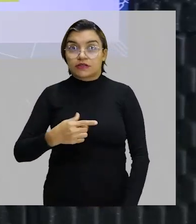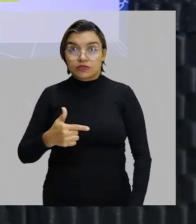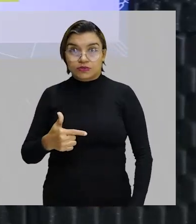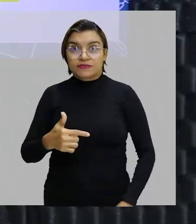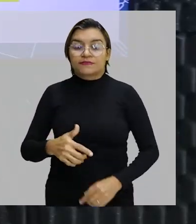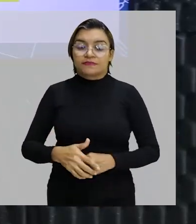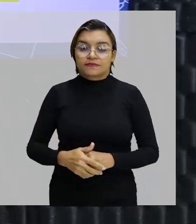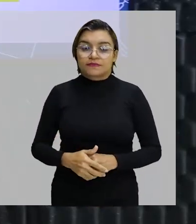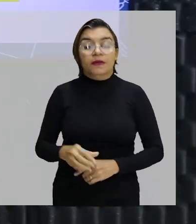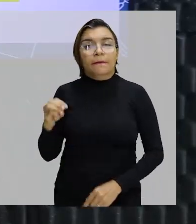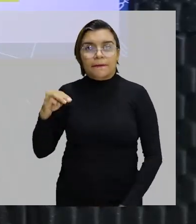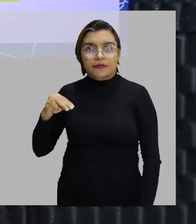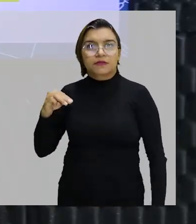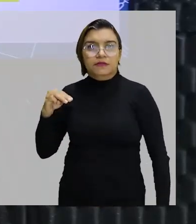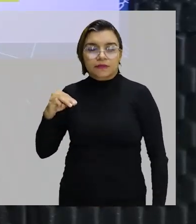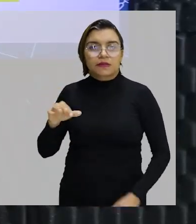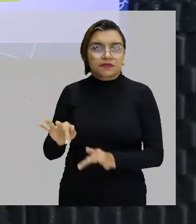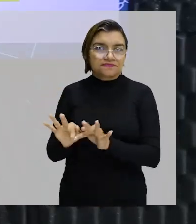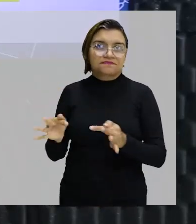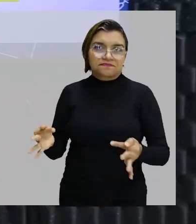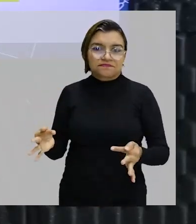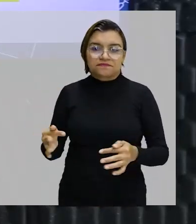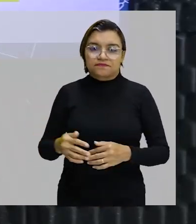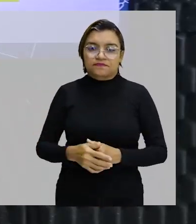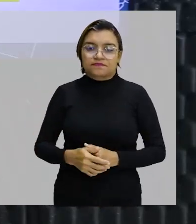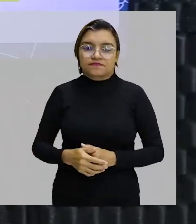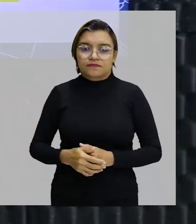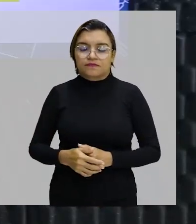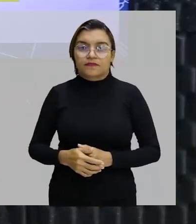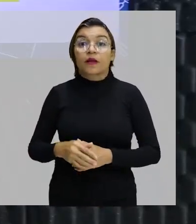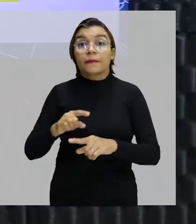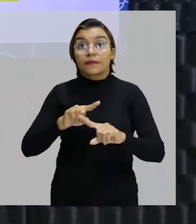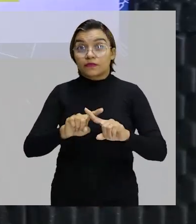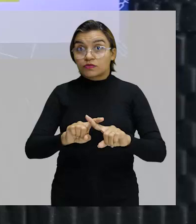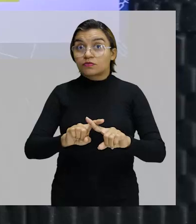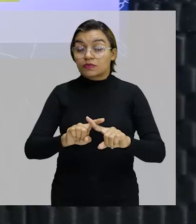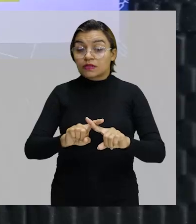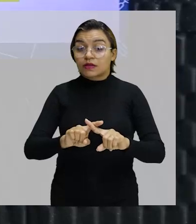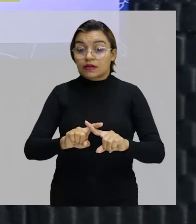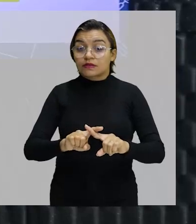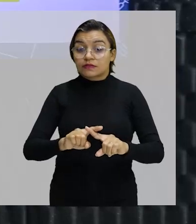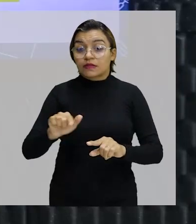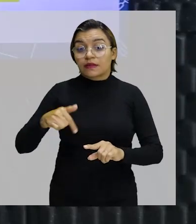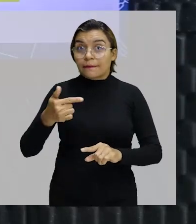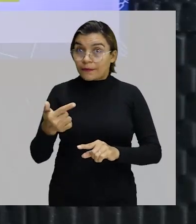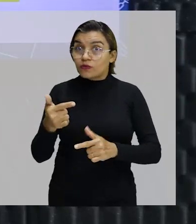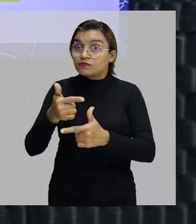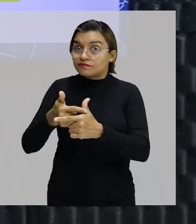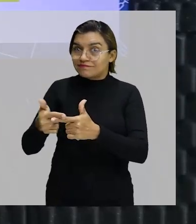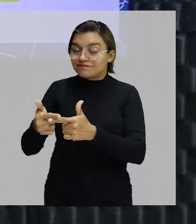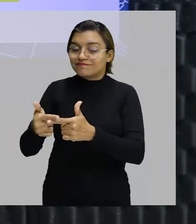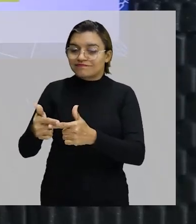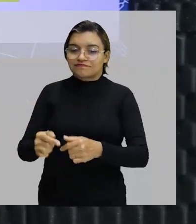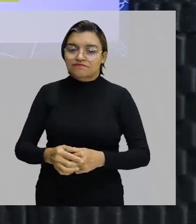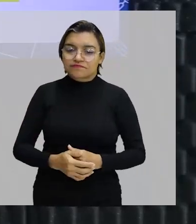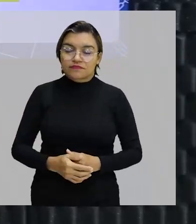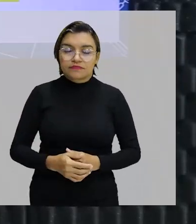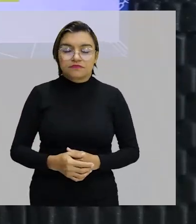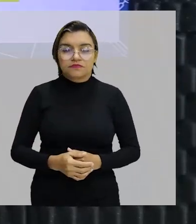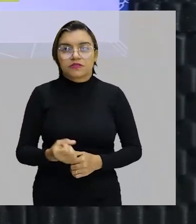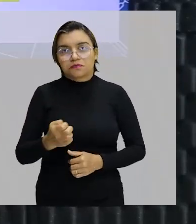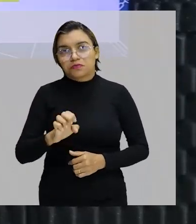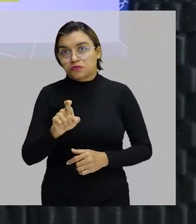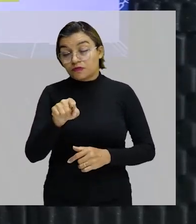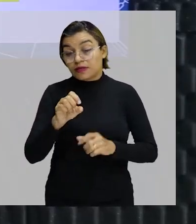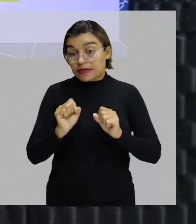32. Matemática agora simples, nós vamos multiplicar e depois nós vamos dividir. Ou então, se você quiser,